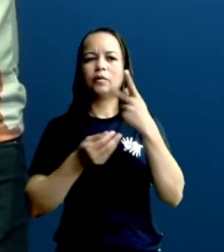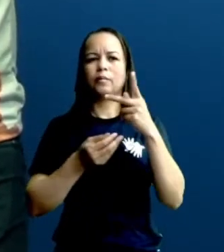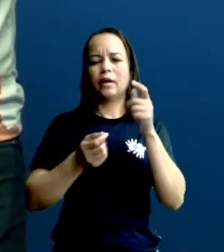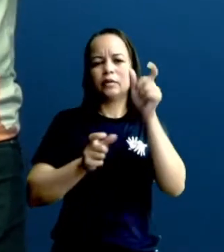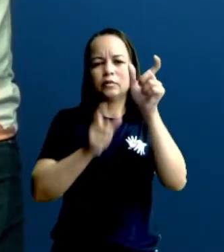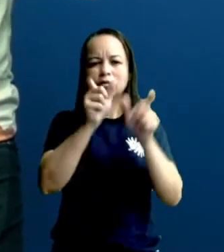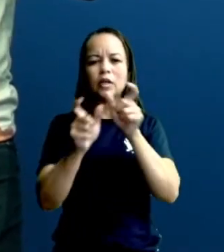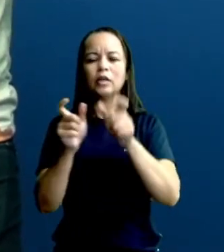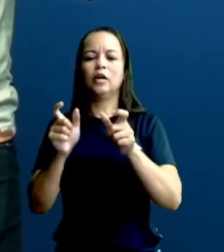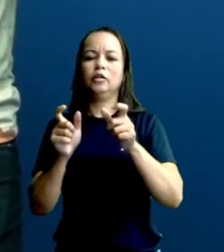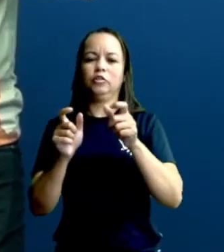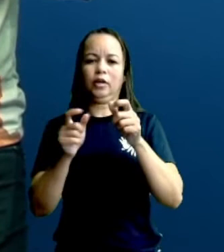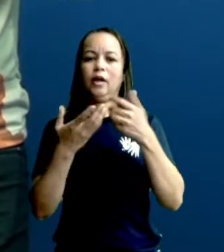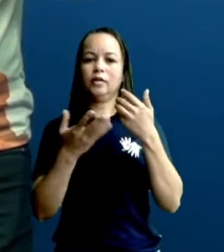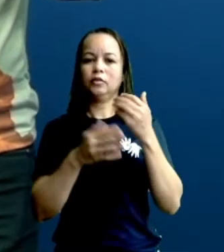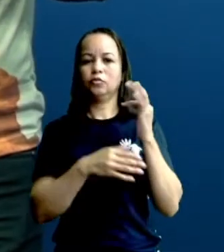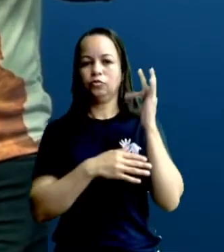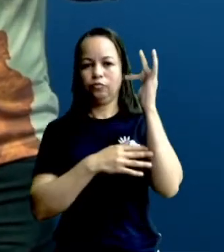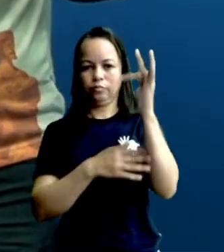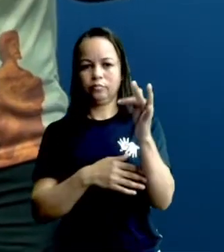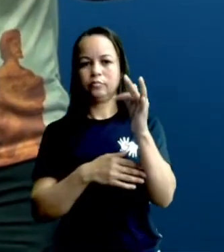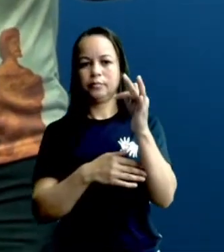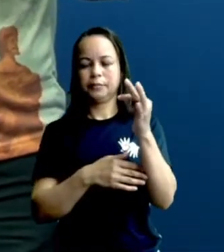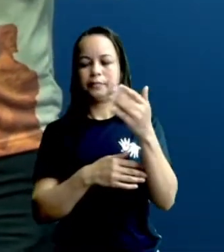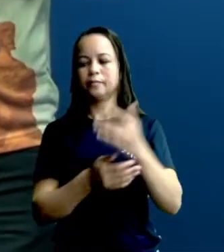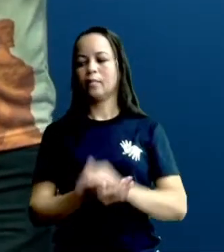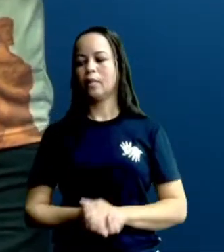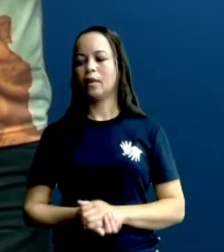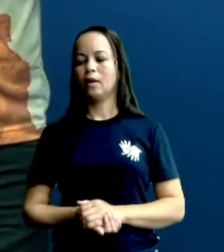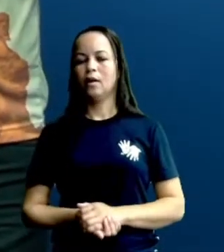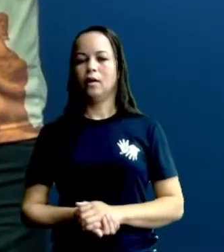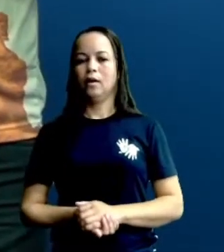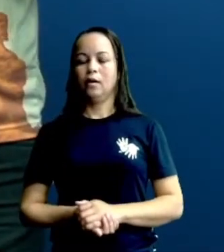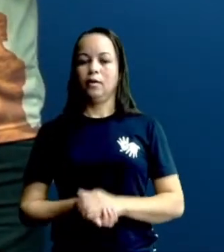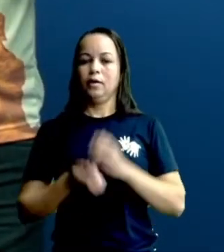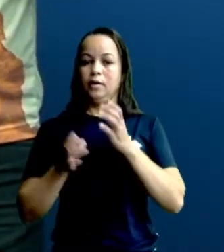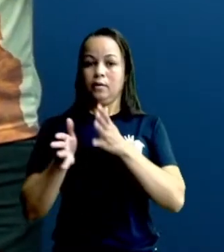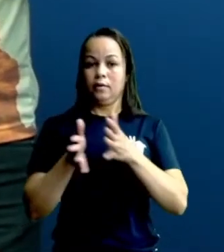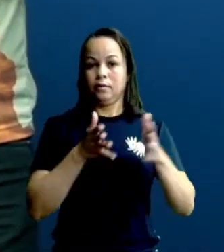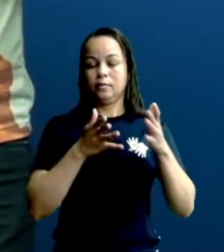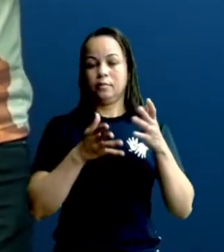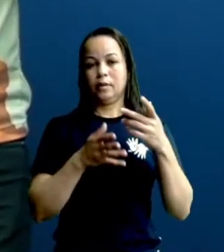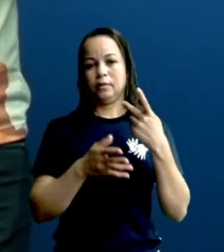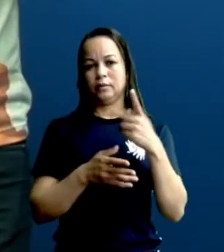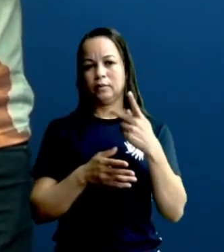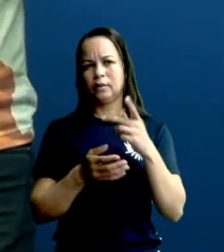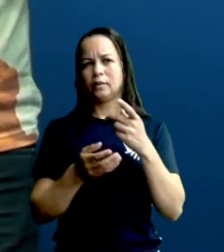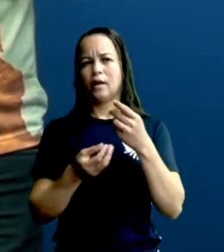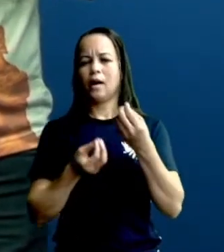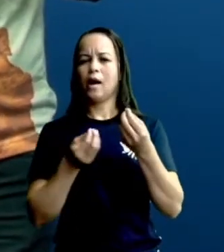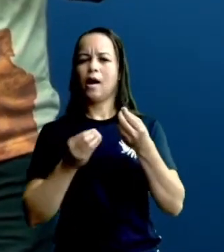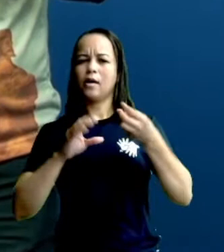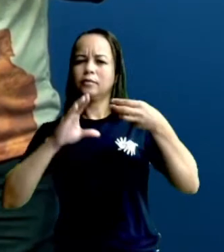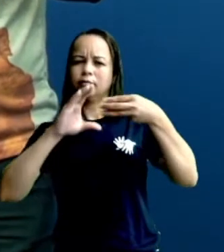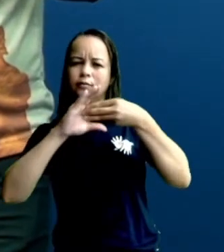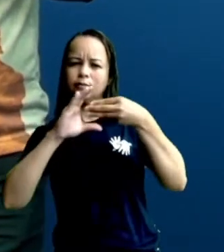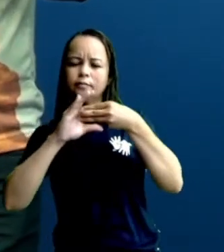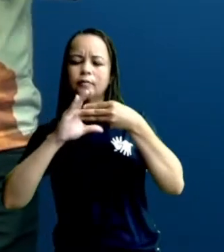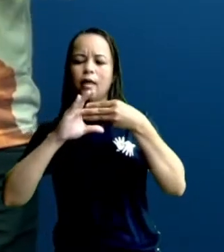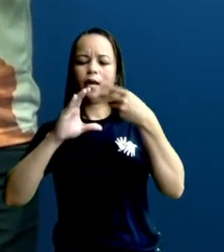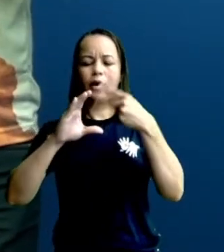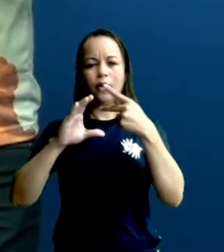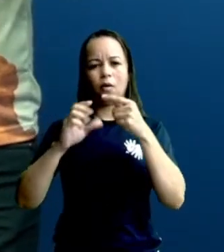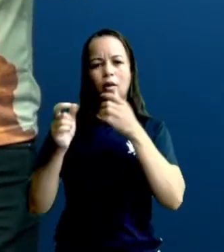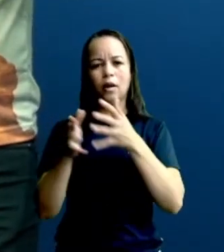expressas em gerações futuras. Então, a partir da célula, chega uma fase em que